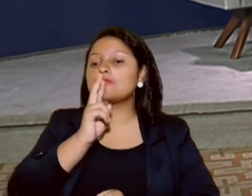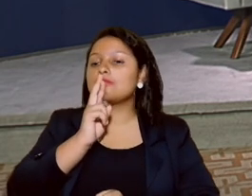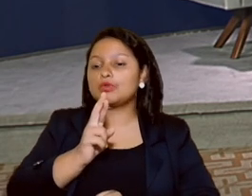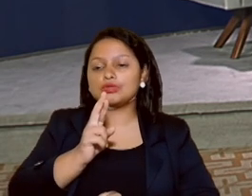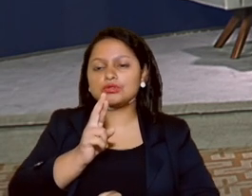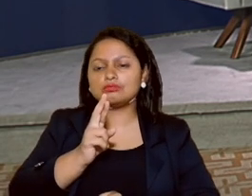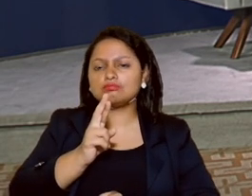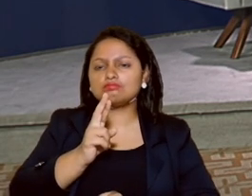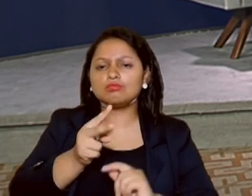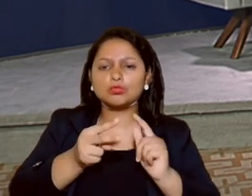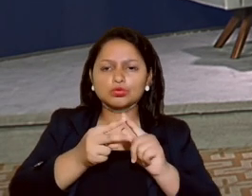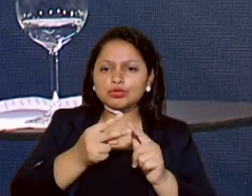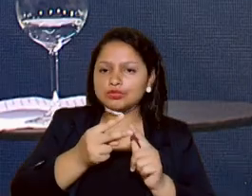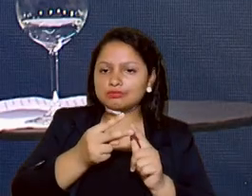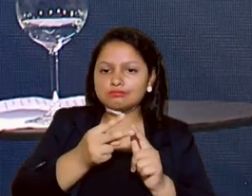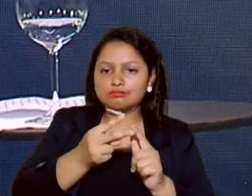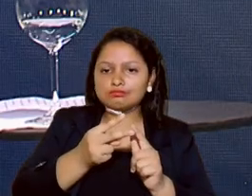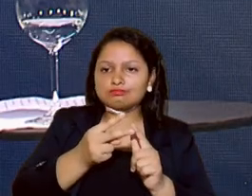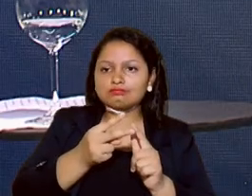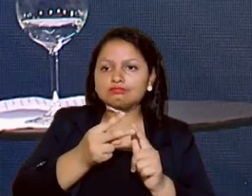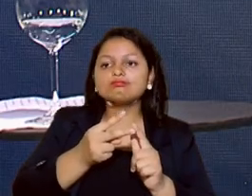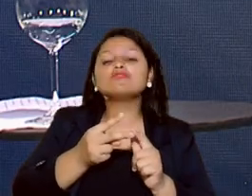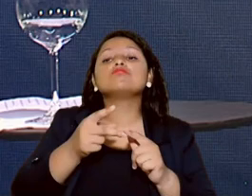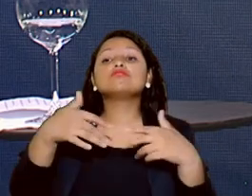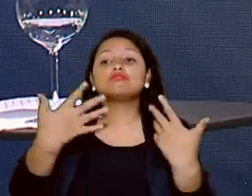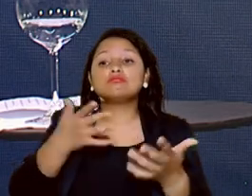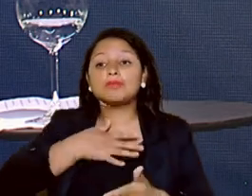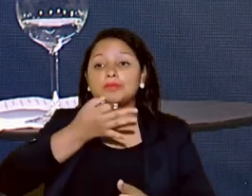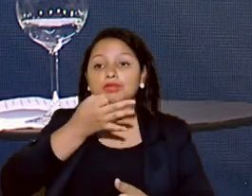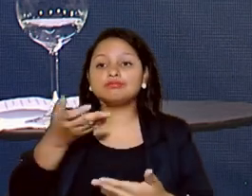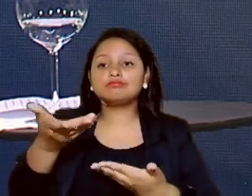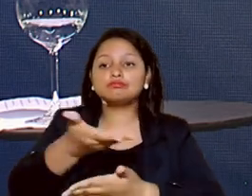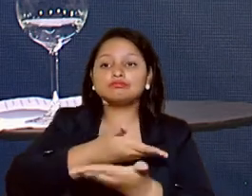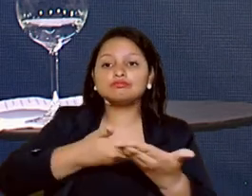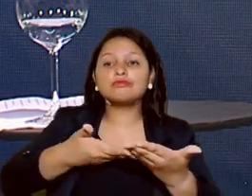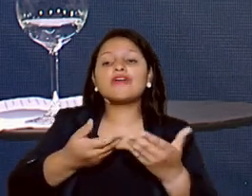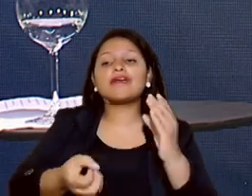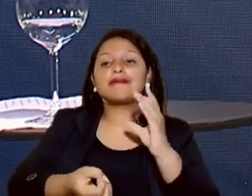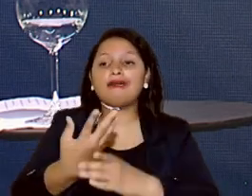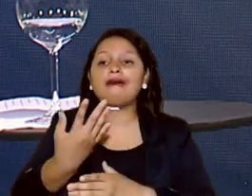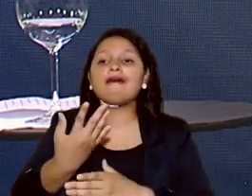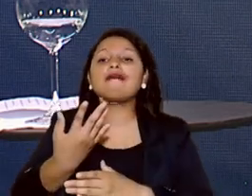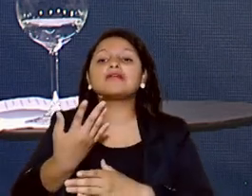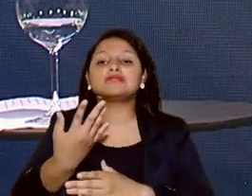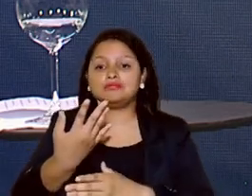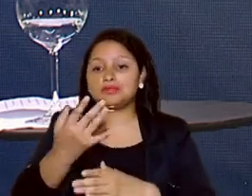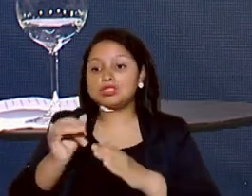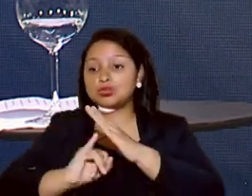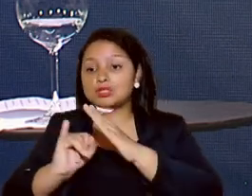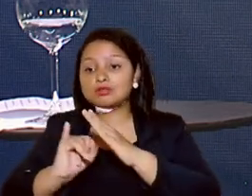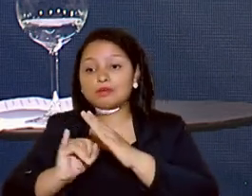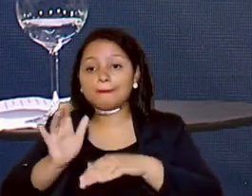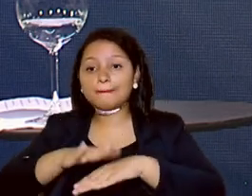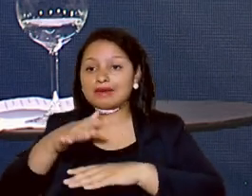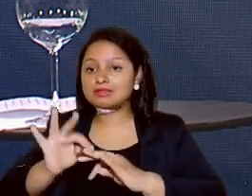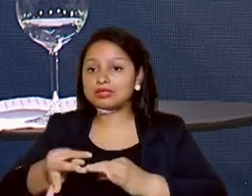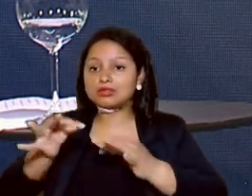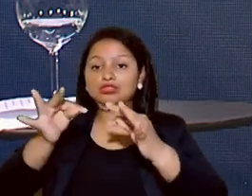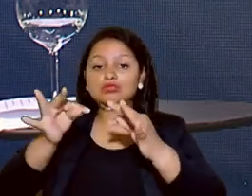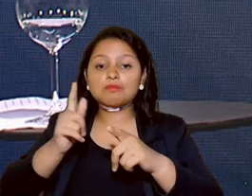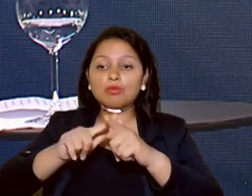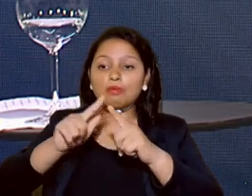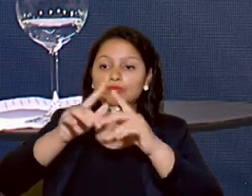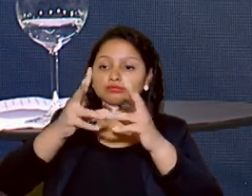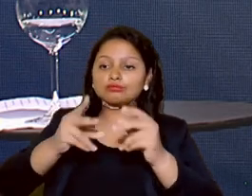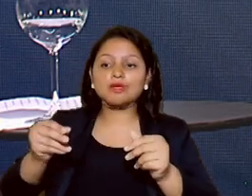tá eu acho que as parcerias vão criar instituições cada vez mais sofisticadas que vão conseguir resolver dores